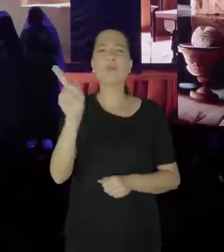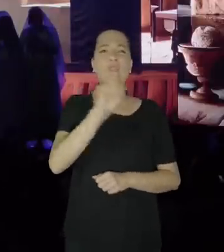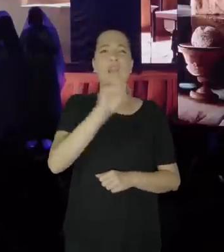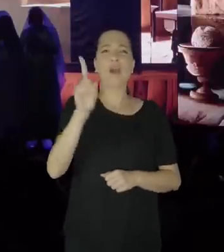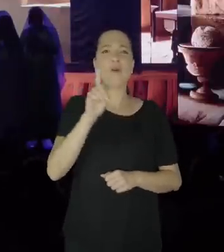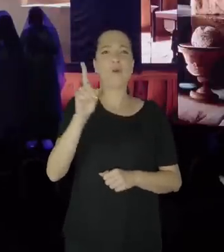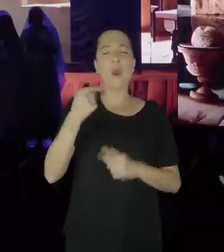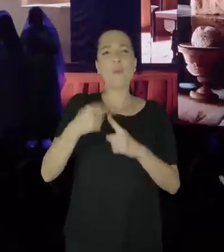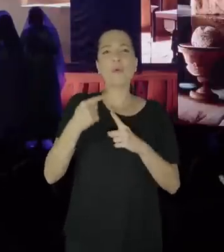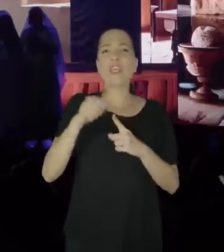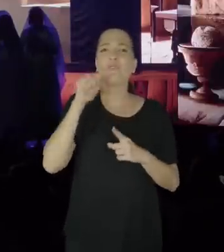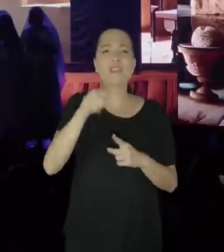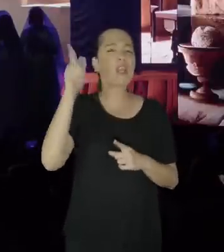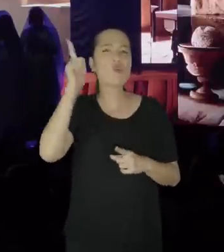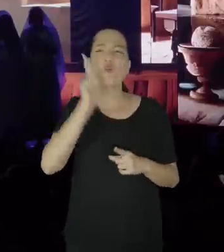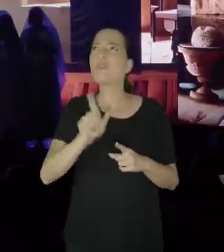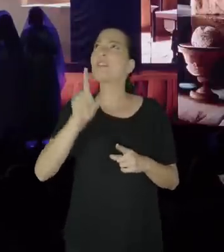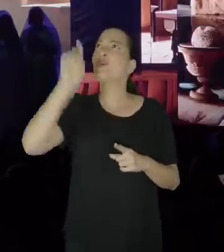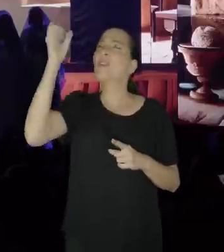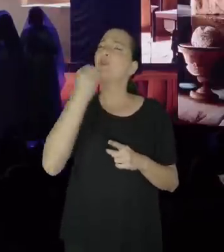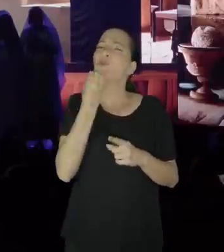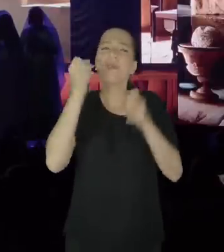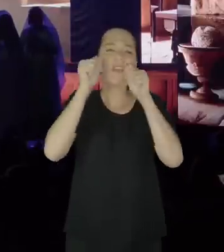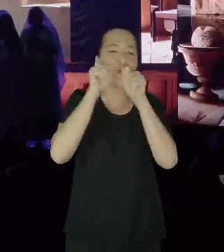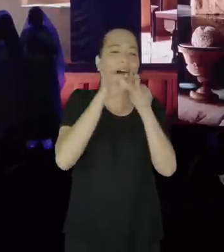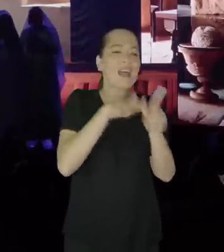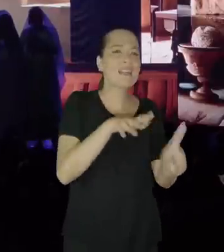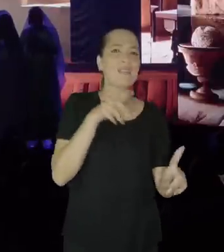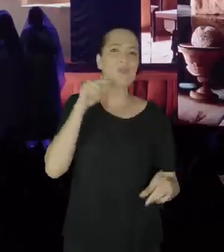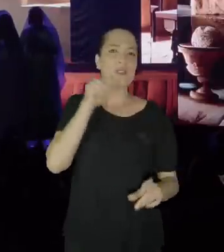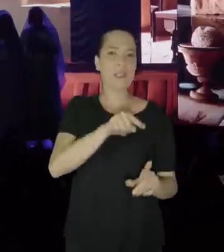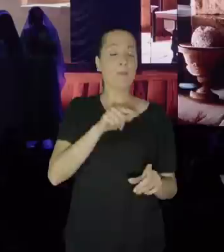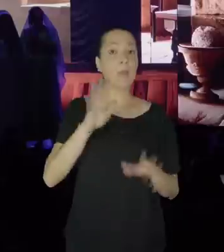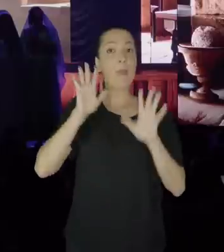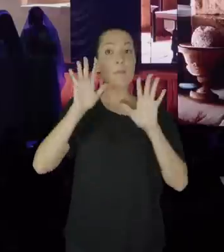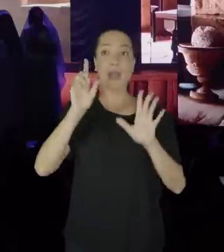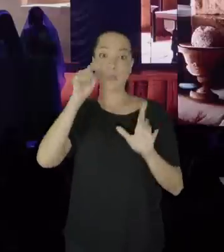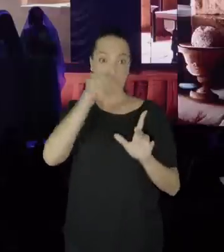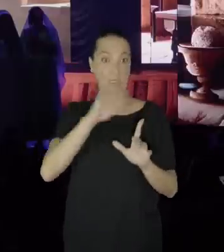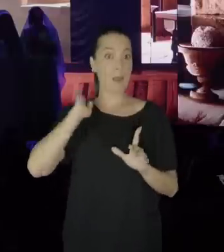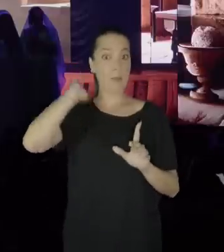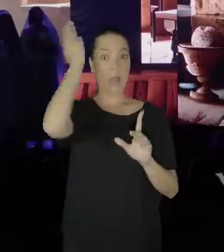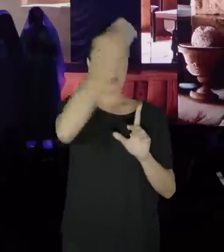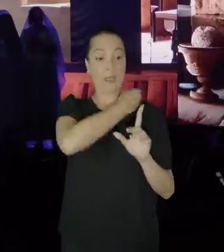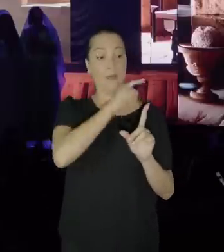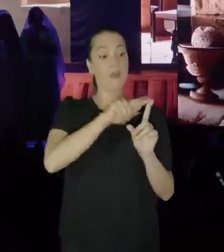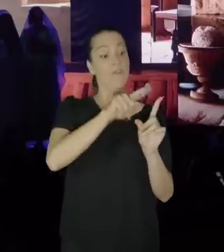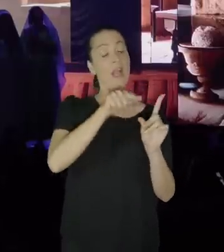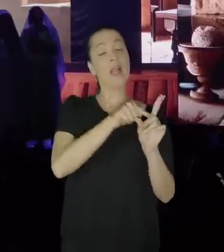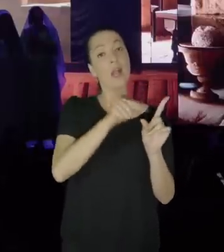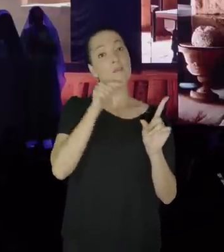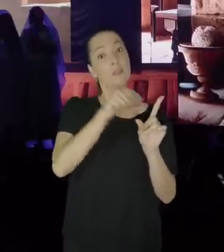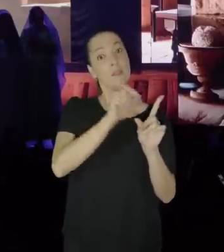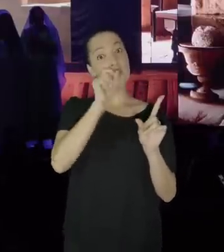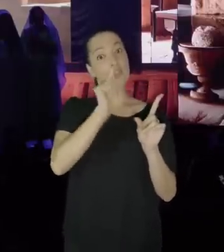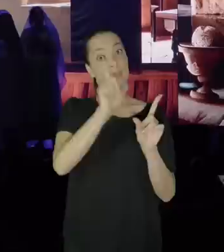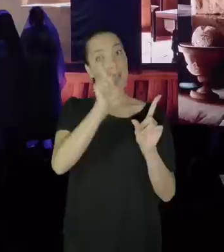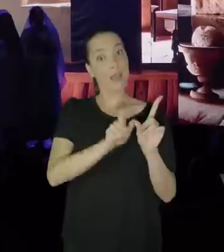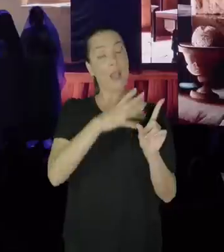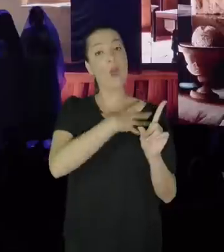conquistastes benevolência da parte de Deus, e conceberás em teu ventre, e darás à luz a um filho, a quem